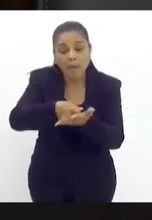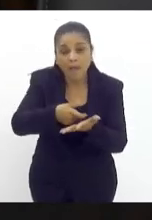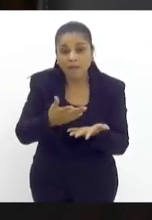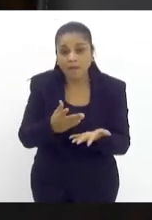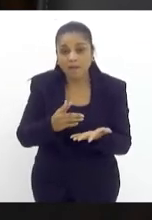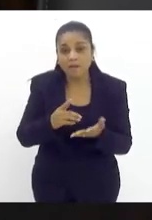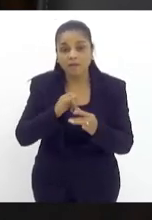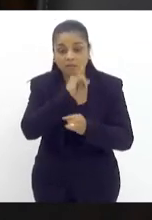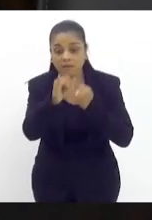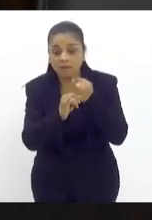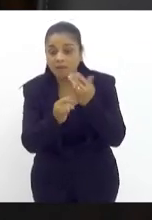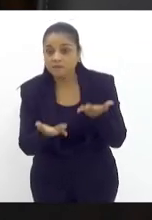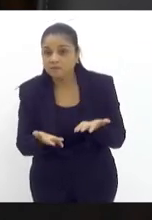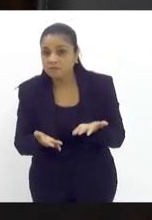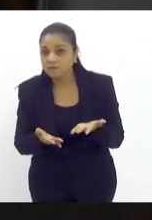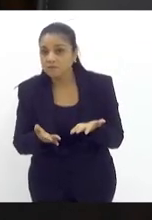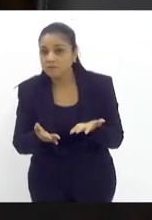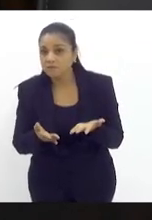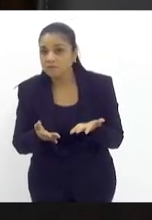paga a internet?